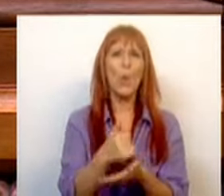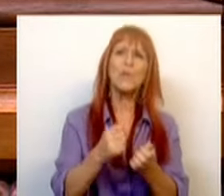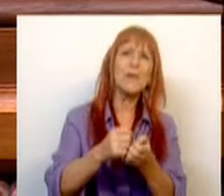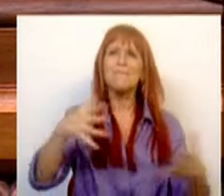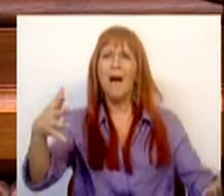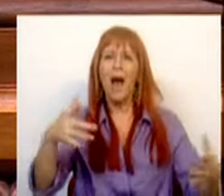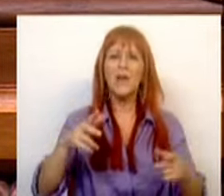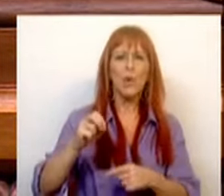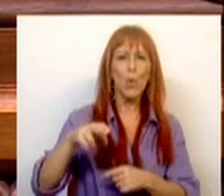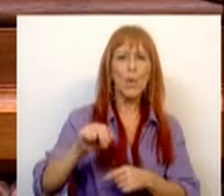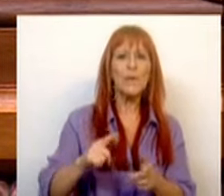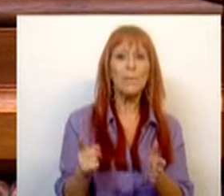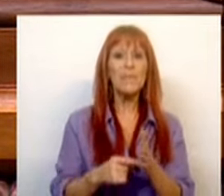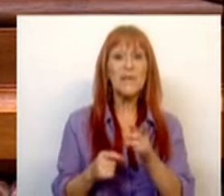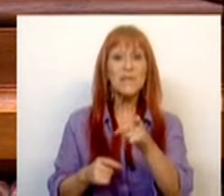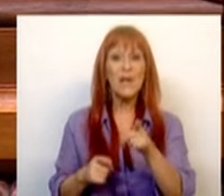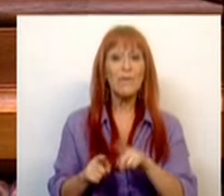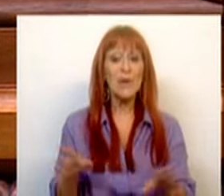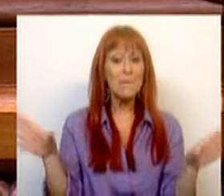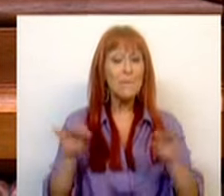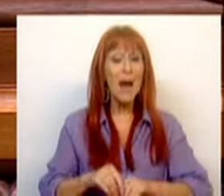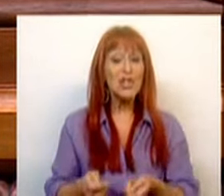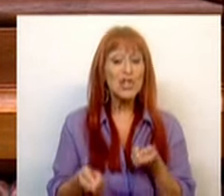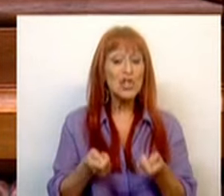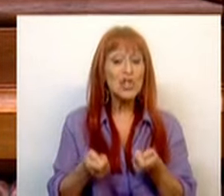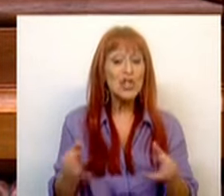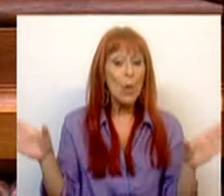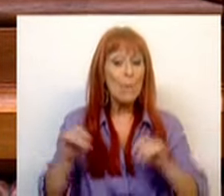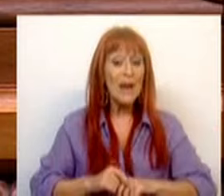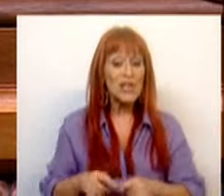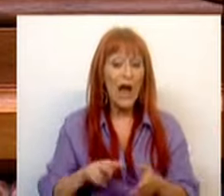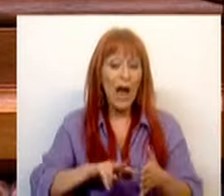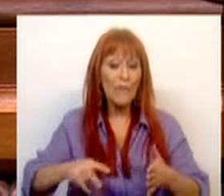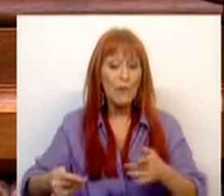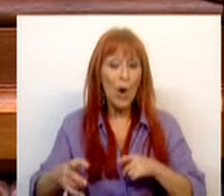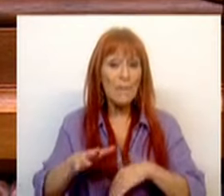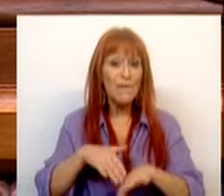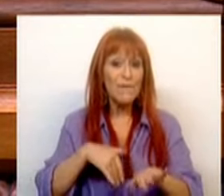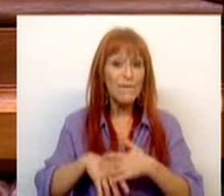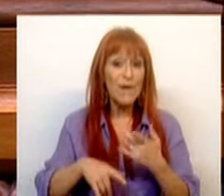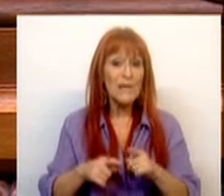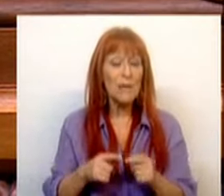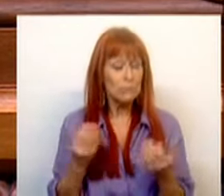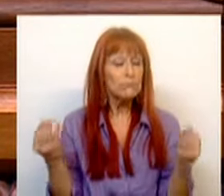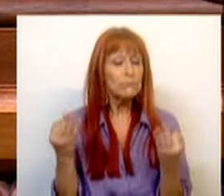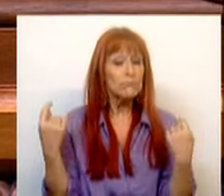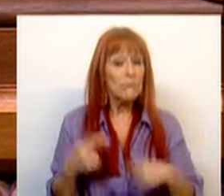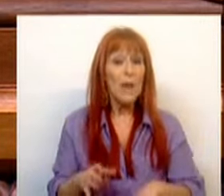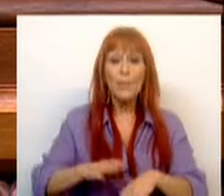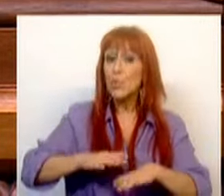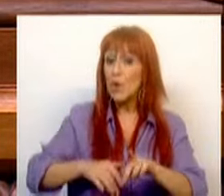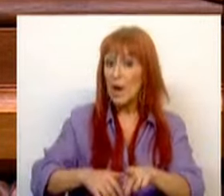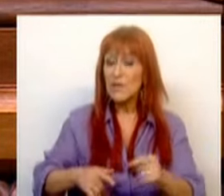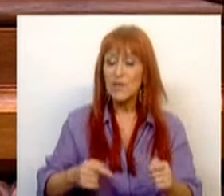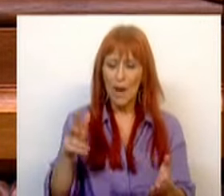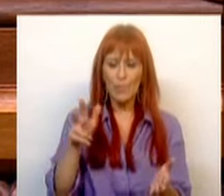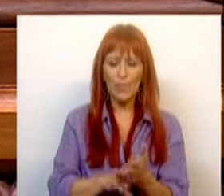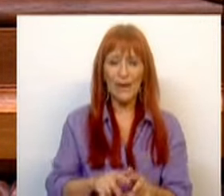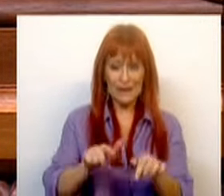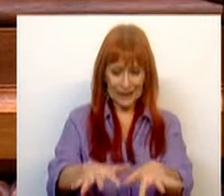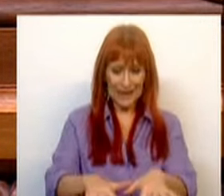O SNS precisava de mais gestão e de uma reforma reorganizacional. E foi por isso mesmo que aprovámos